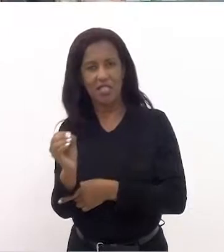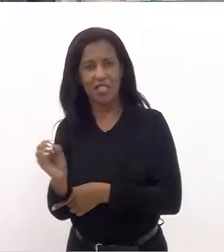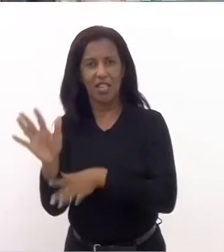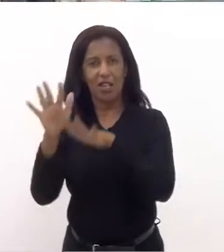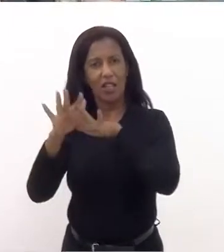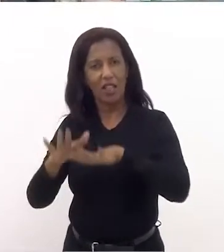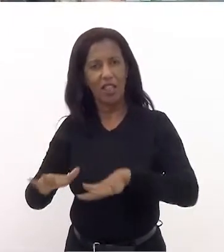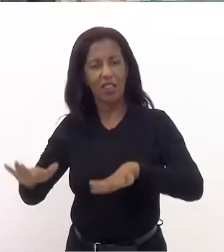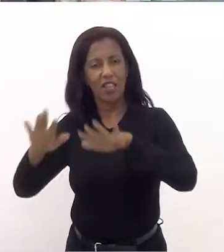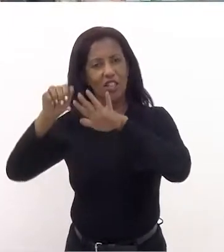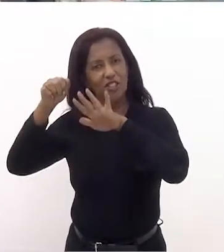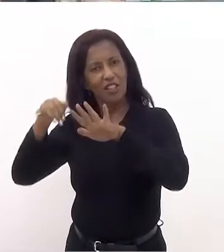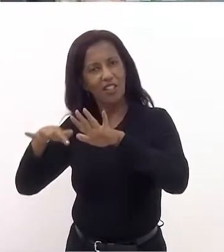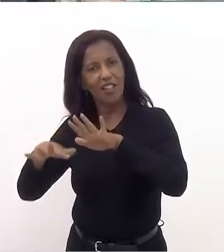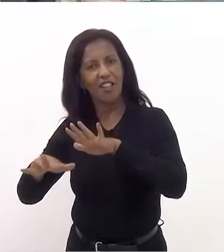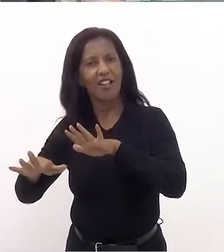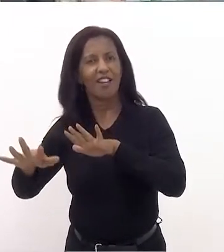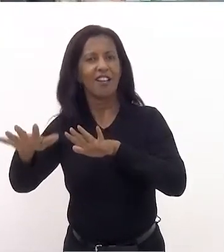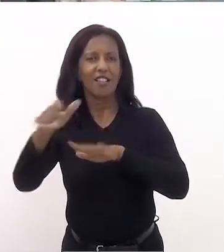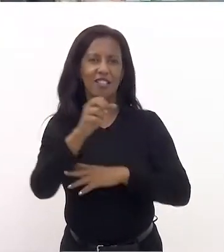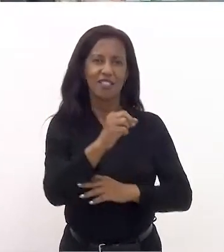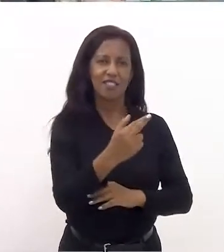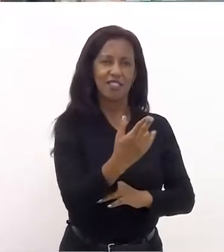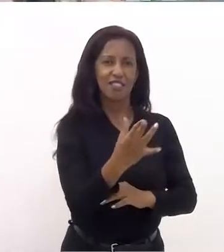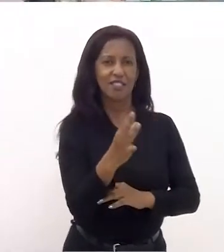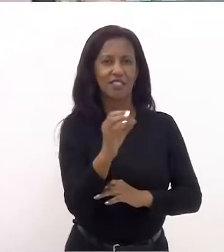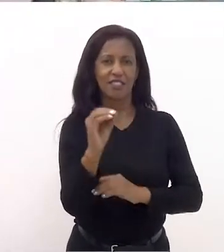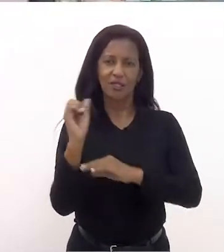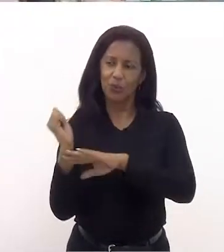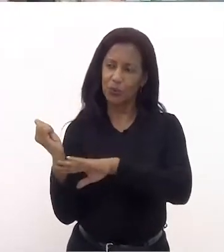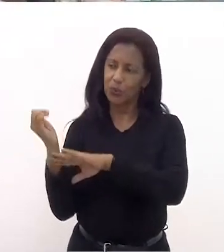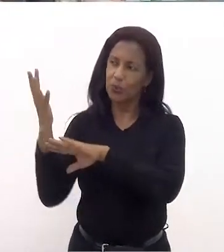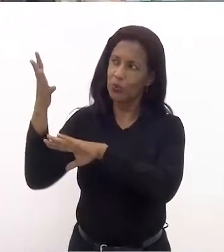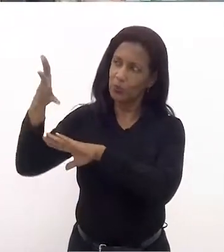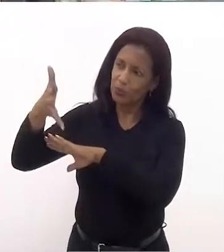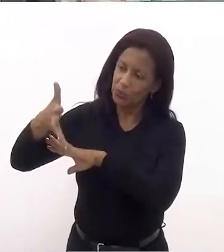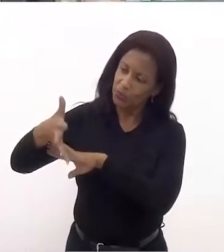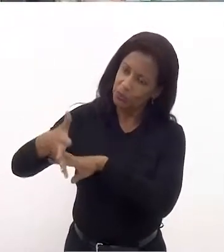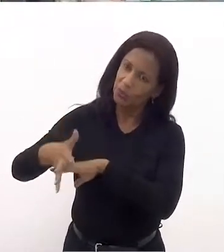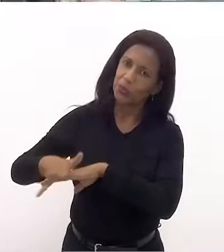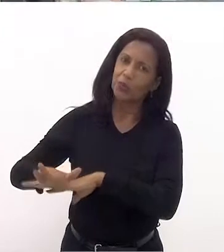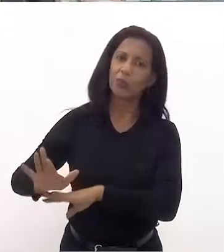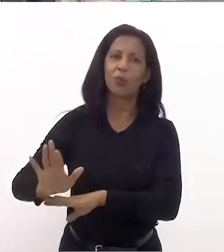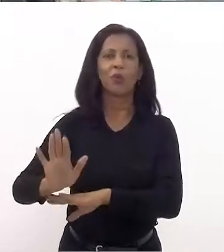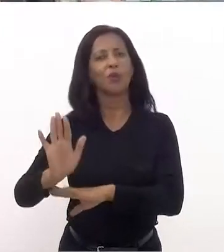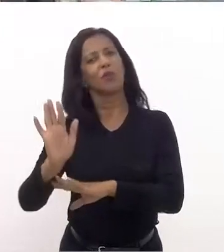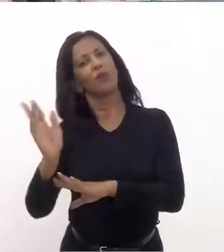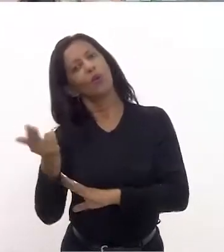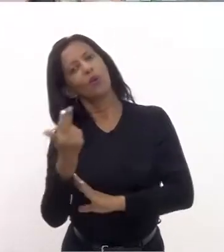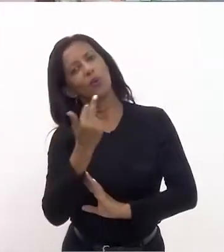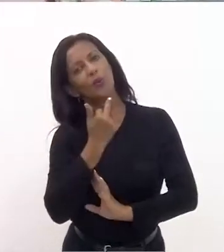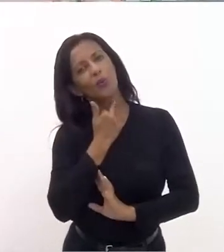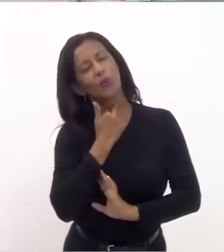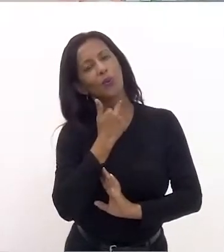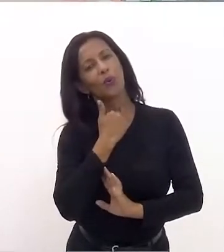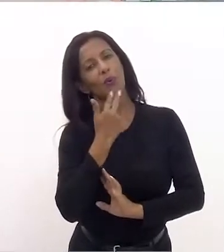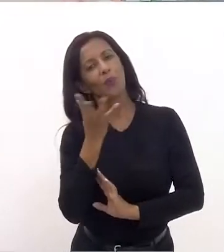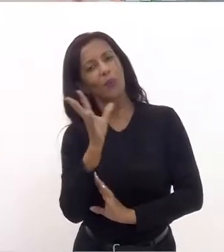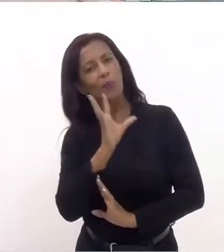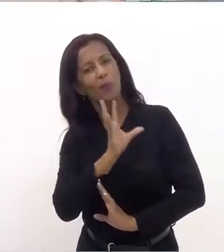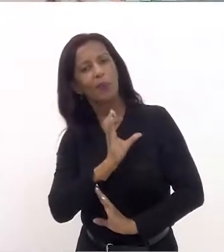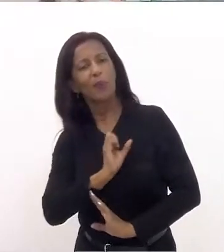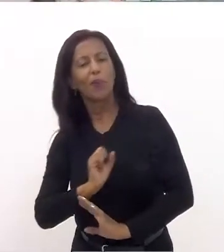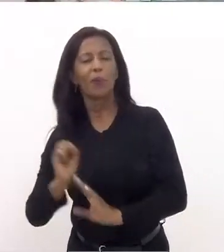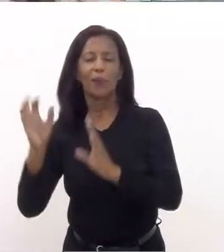sereno, deixa cair, sereno da madrugada, não deixou